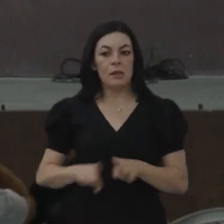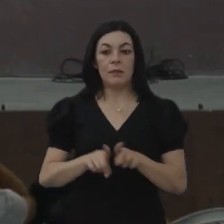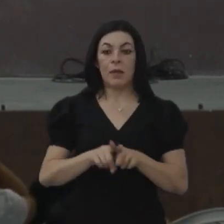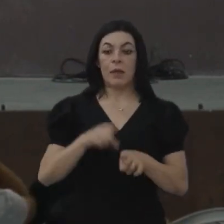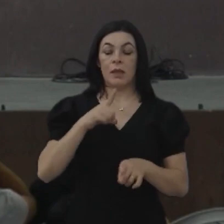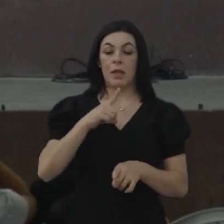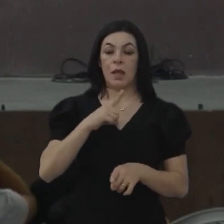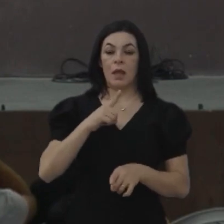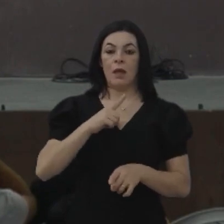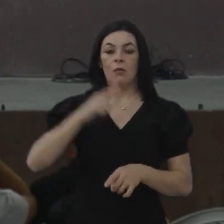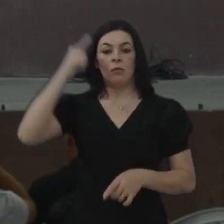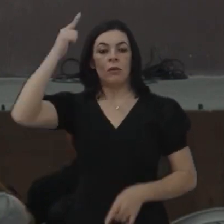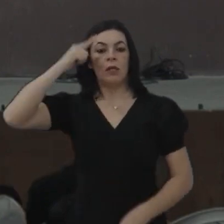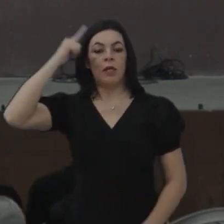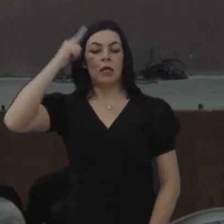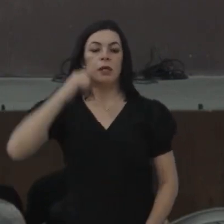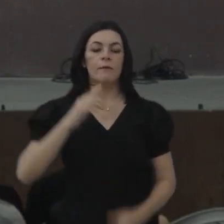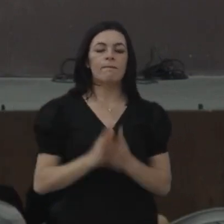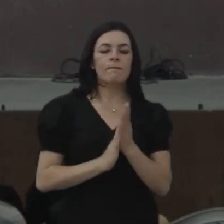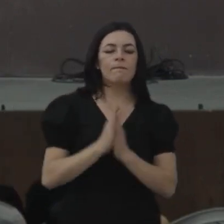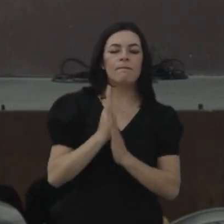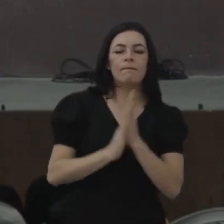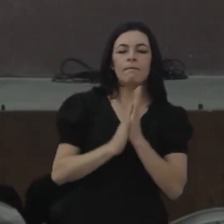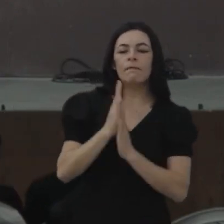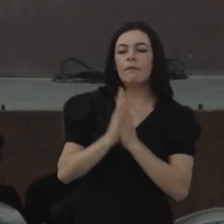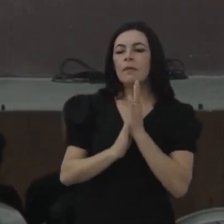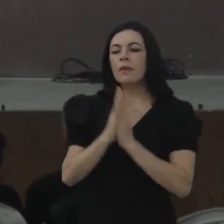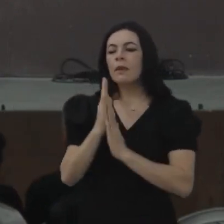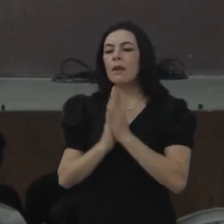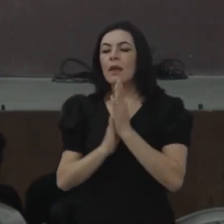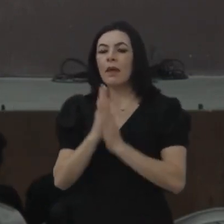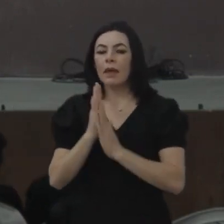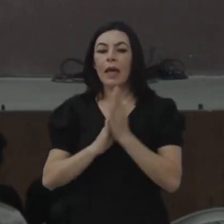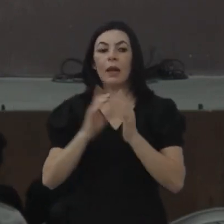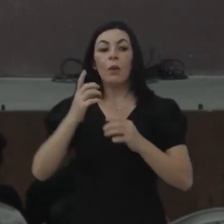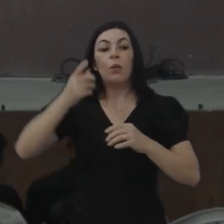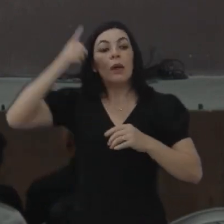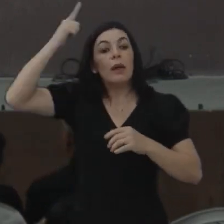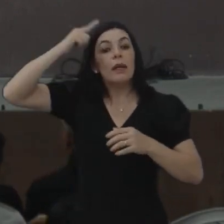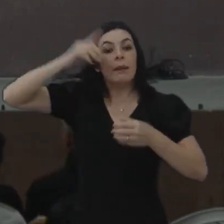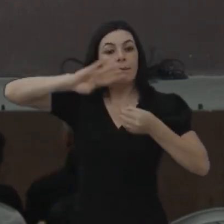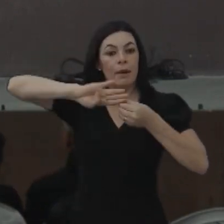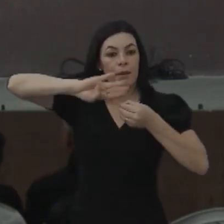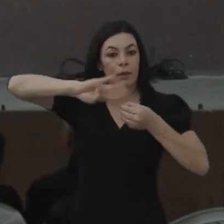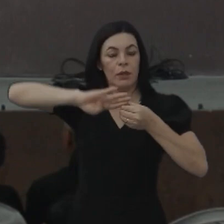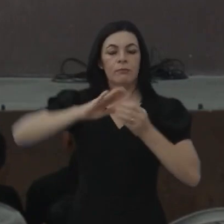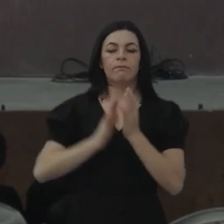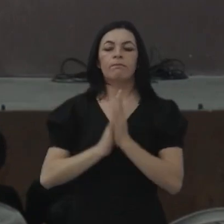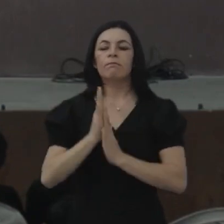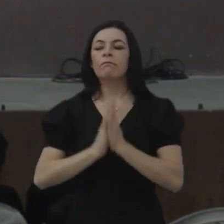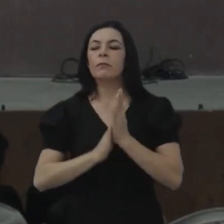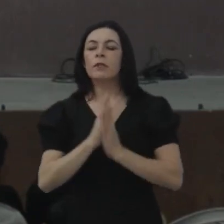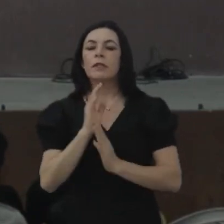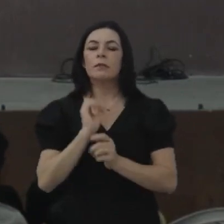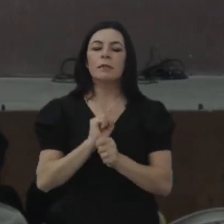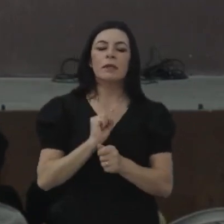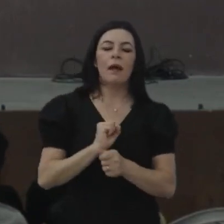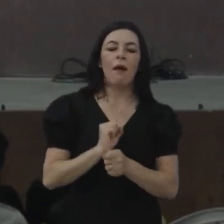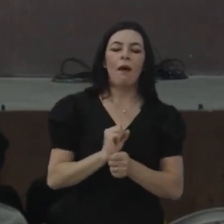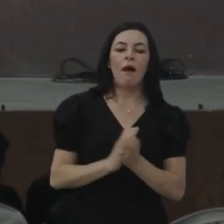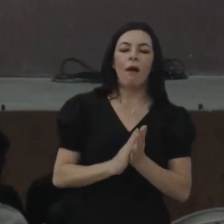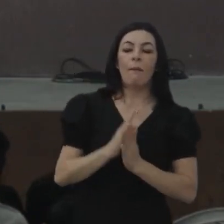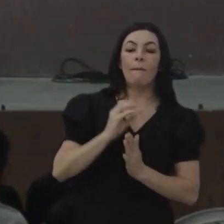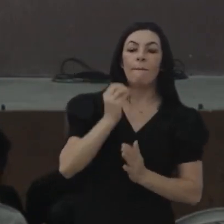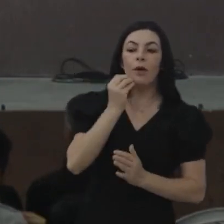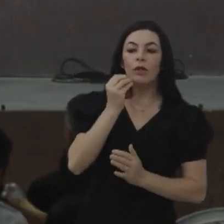sátrapas procuraram a ocasião, eram os líderes da Babilônia, procuravam a ocasião para acusar Daniel a